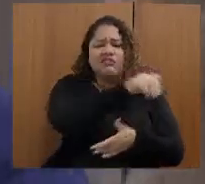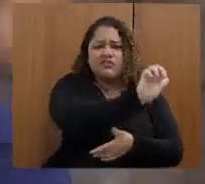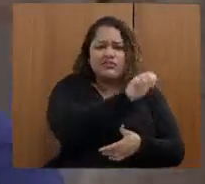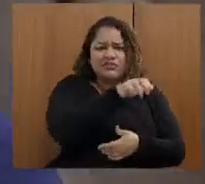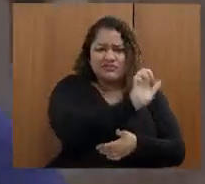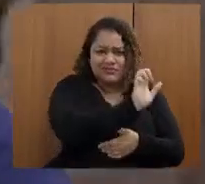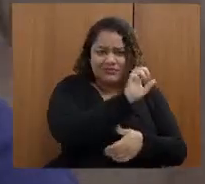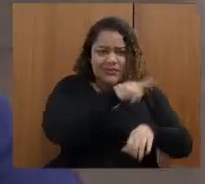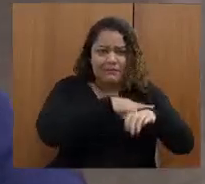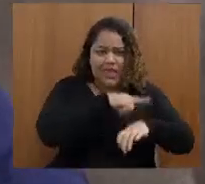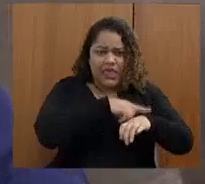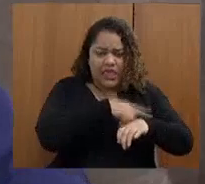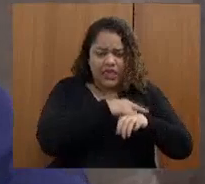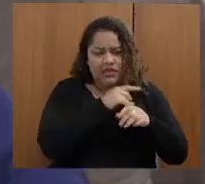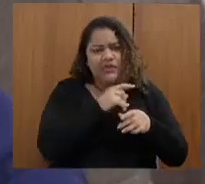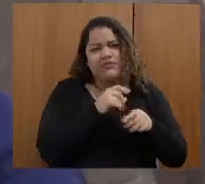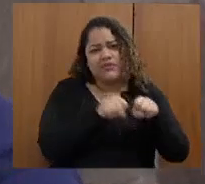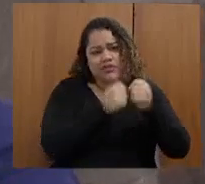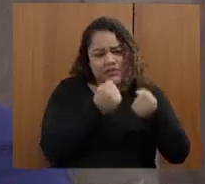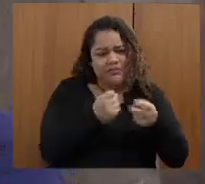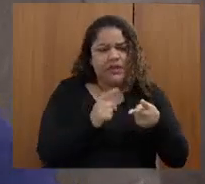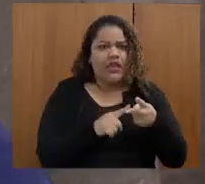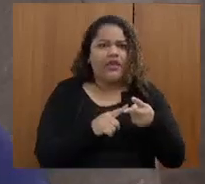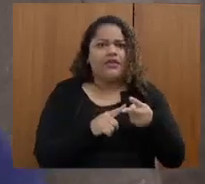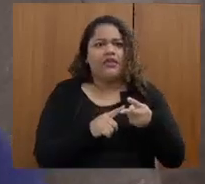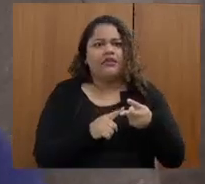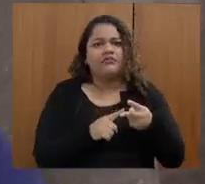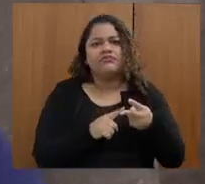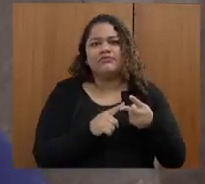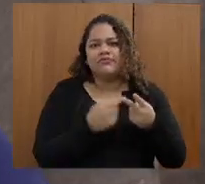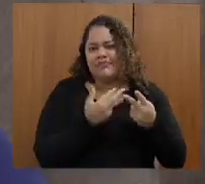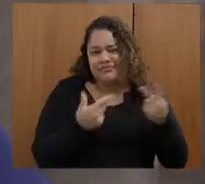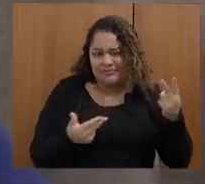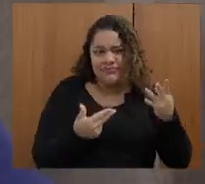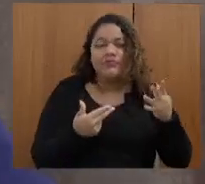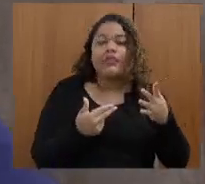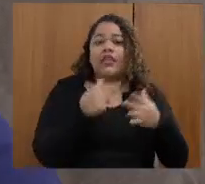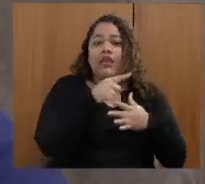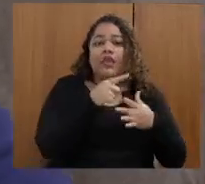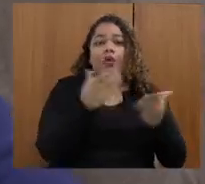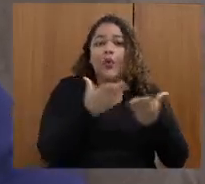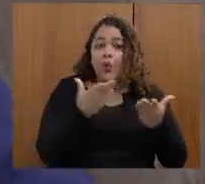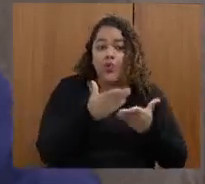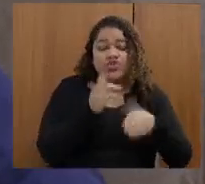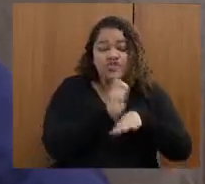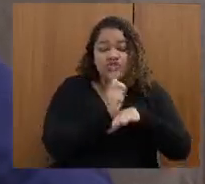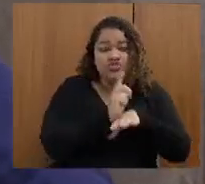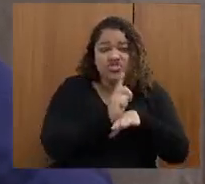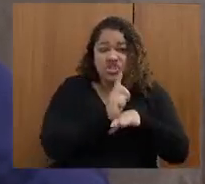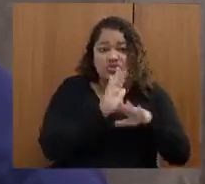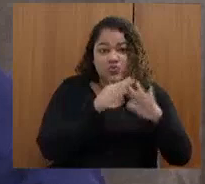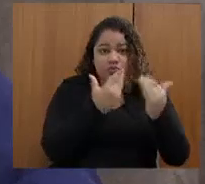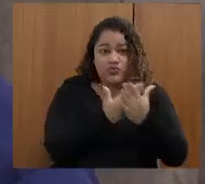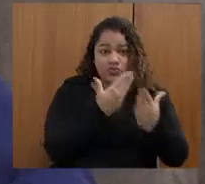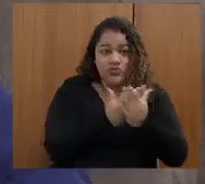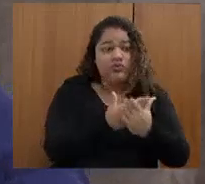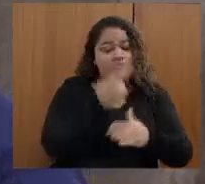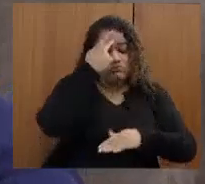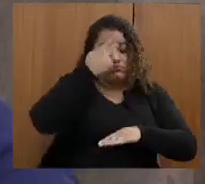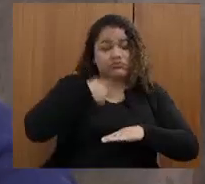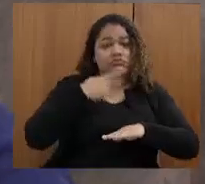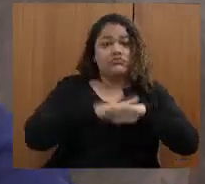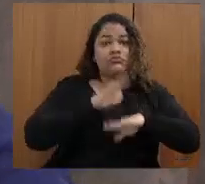Quebrado algo entupido hoje estou escolar tem Total autonomia que foi escrita pela secretaria esta de educação